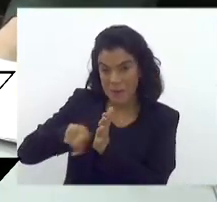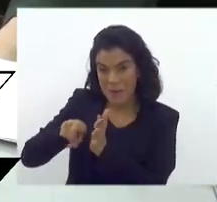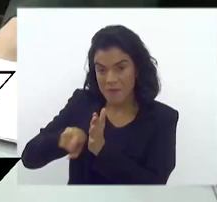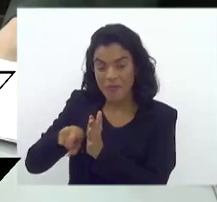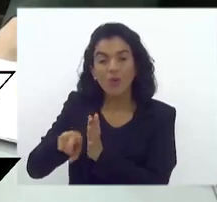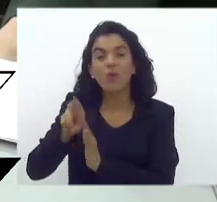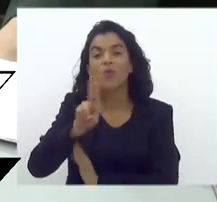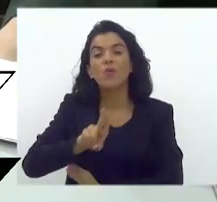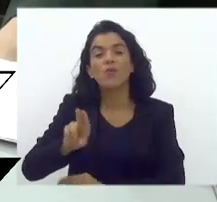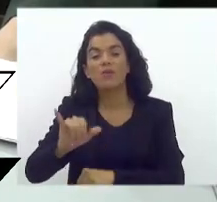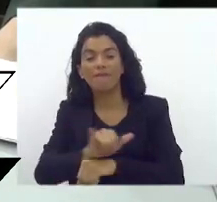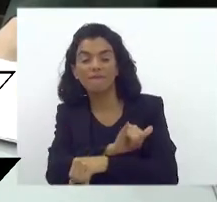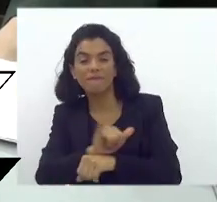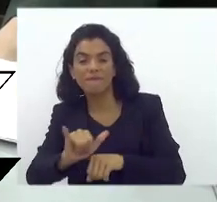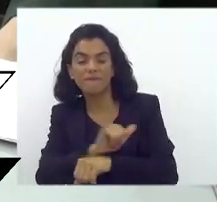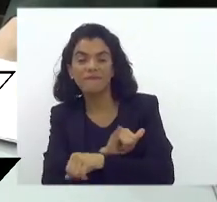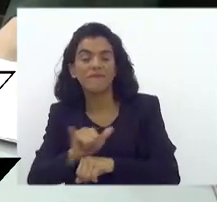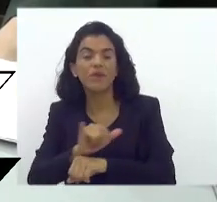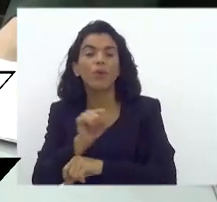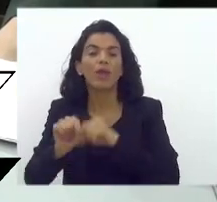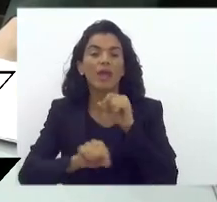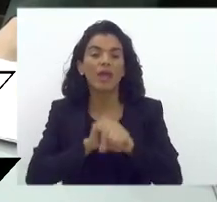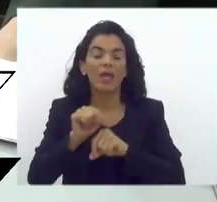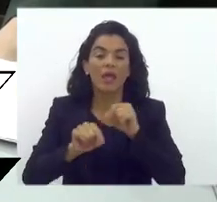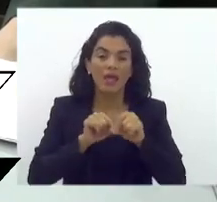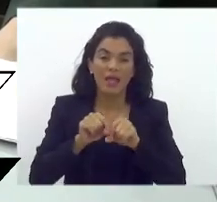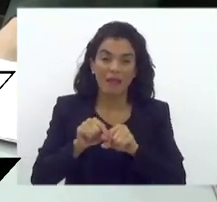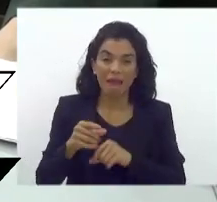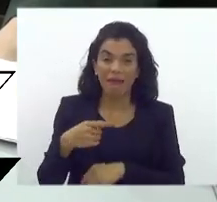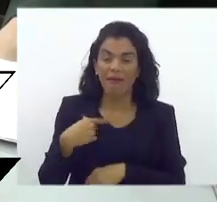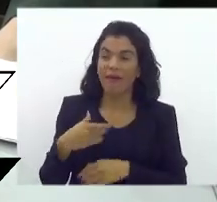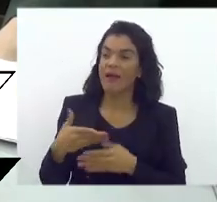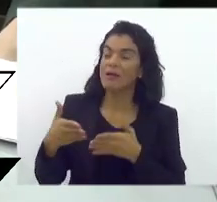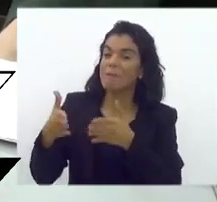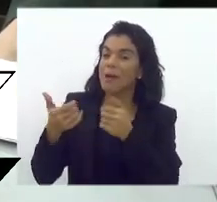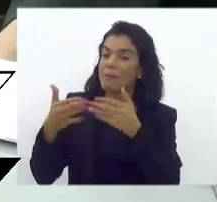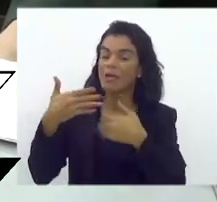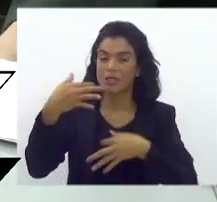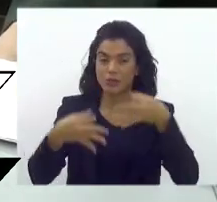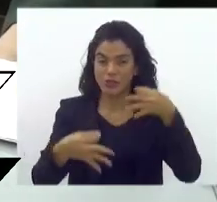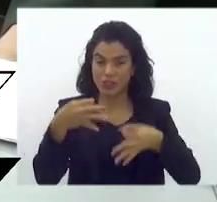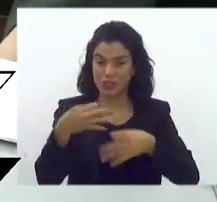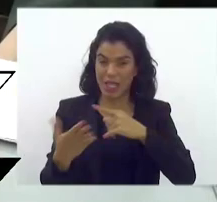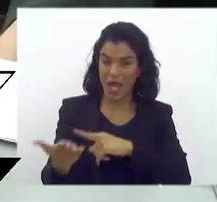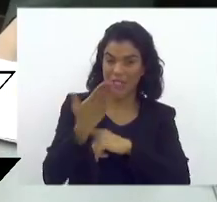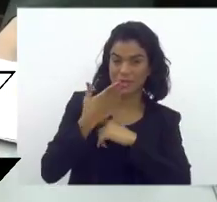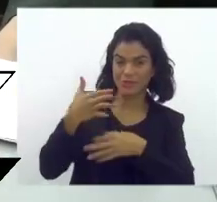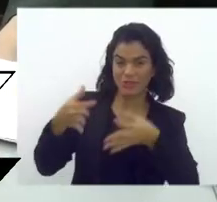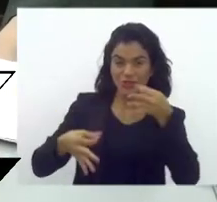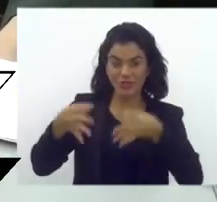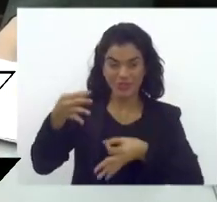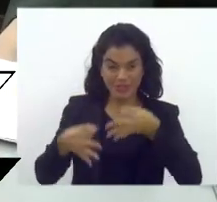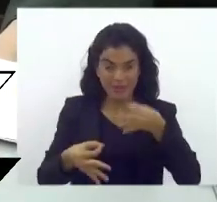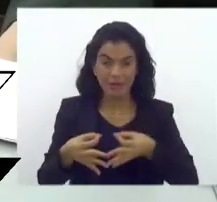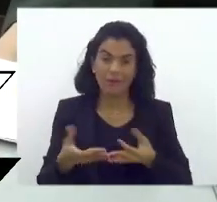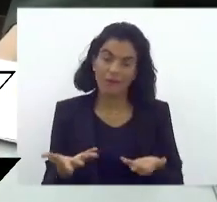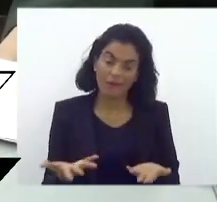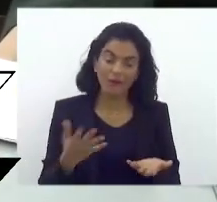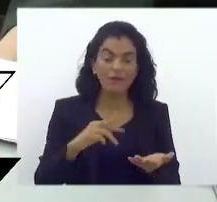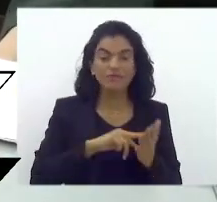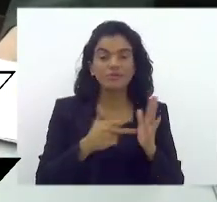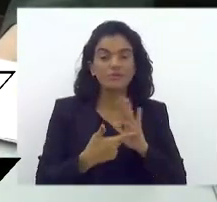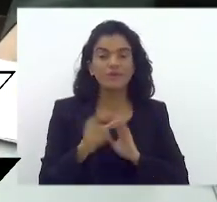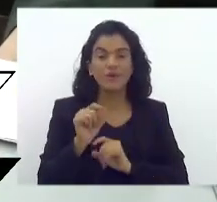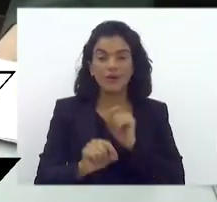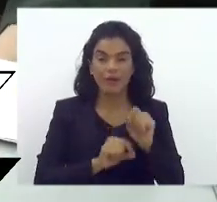artifícios de recorrer na justiça. E isso caracteriza, quando feito